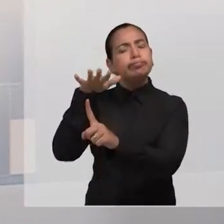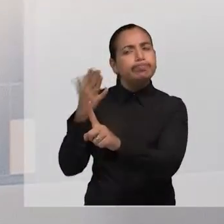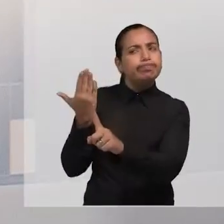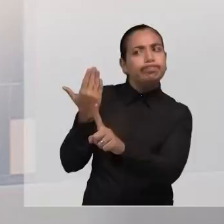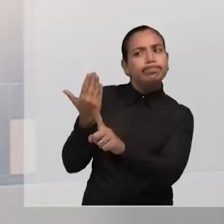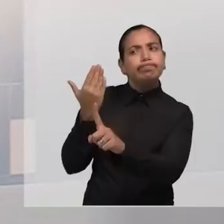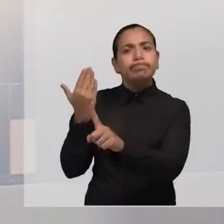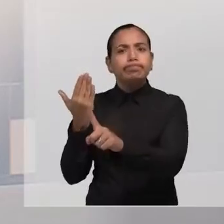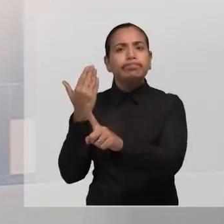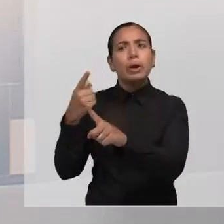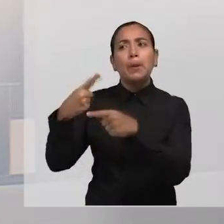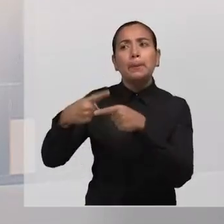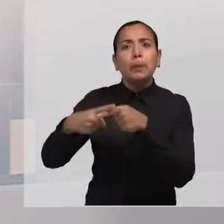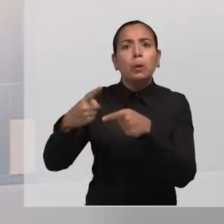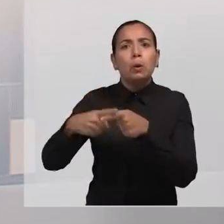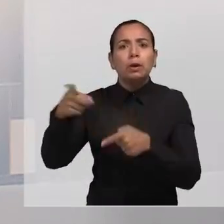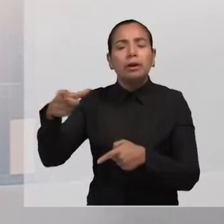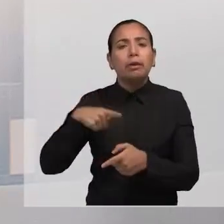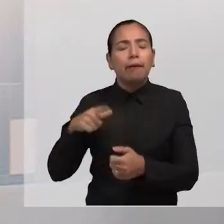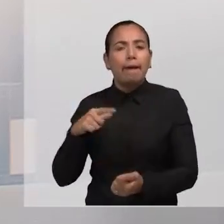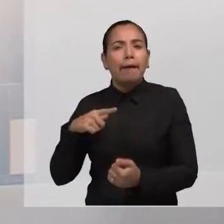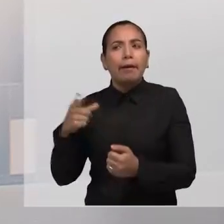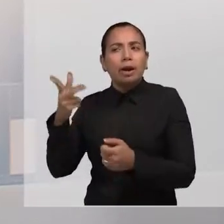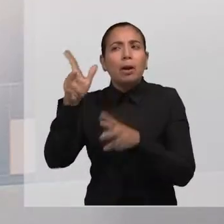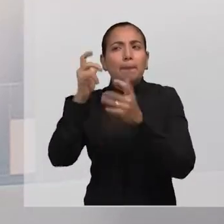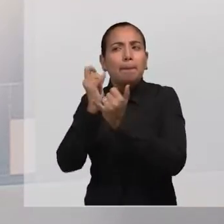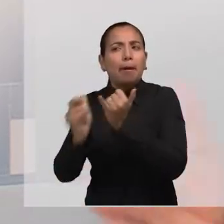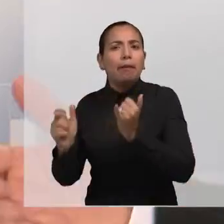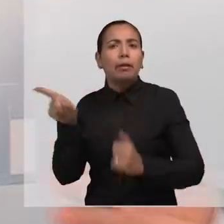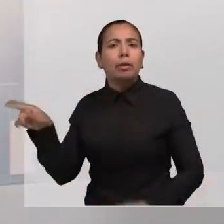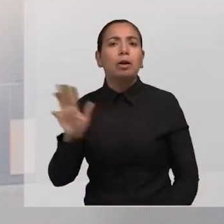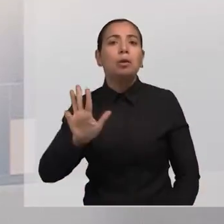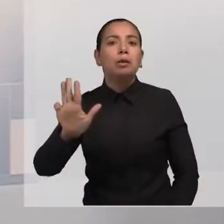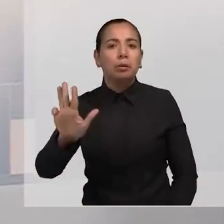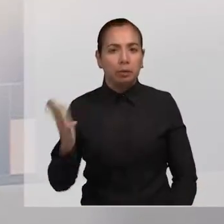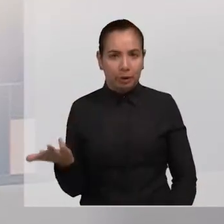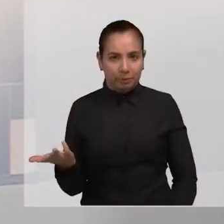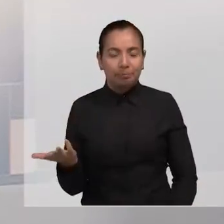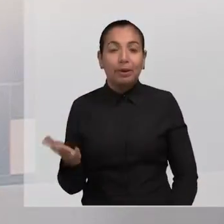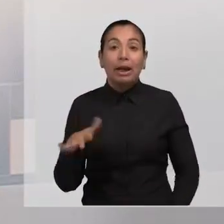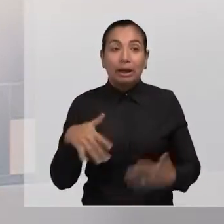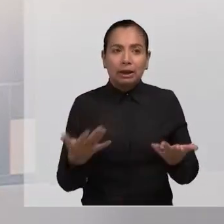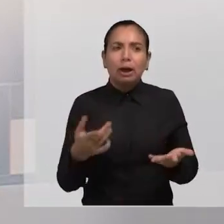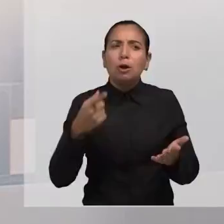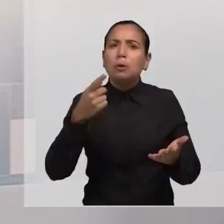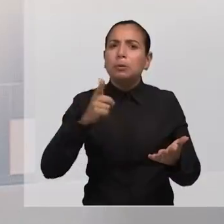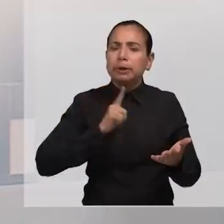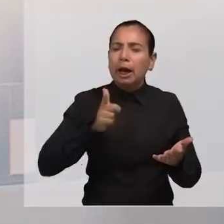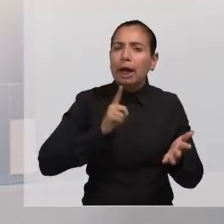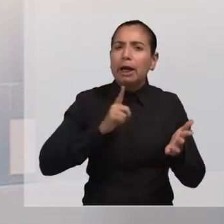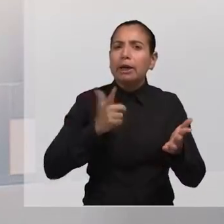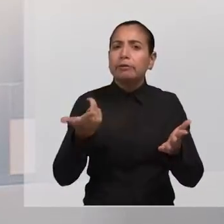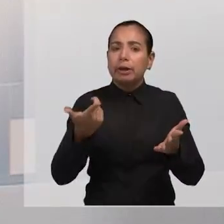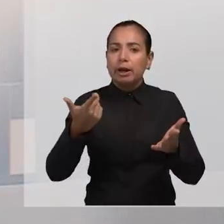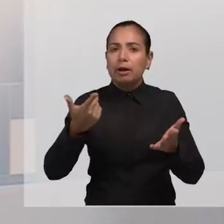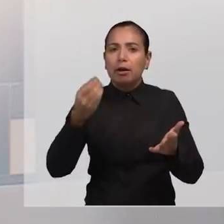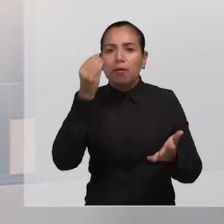de Lula e começou a crescer nas pesquisas. Você, por exemplo, quando pega pesquisas que